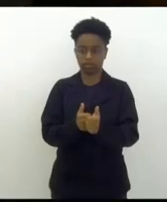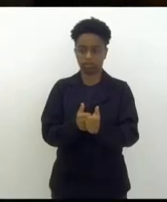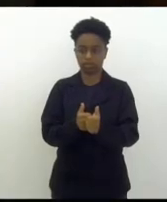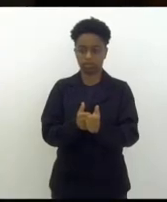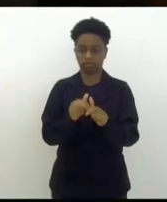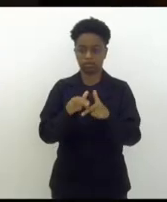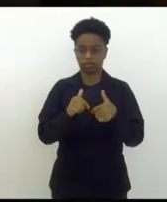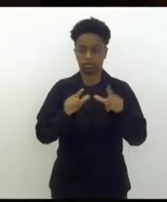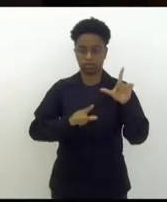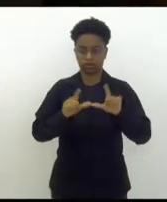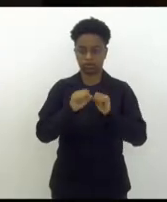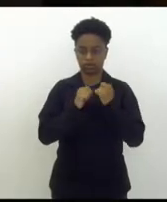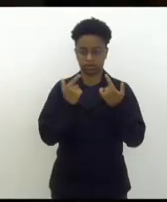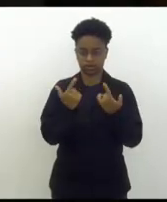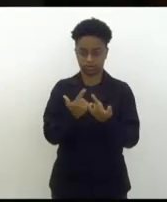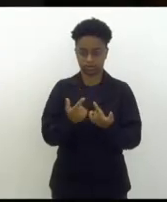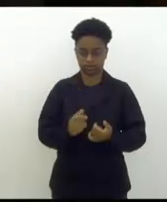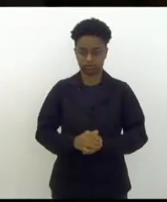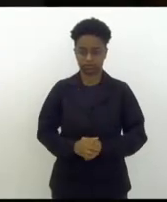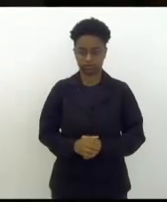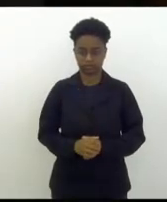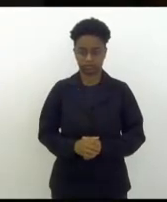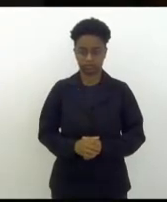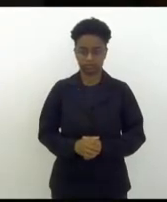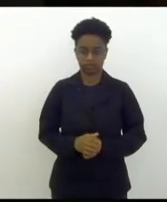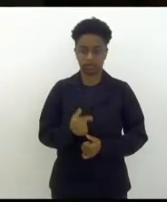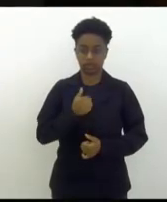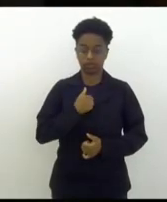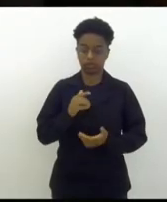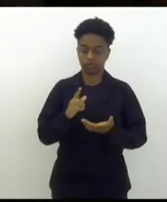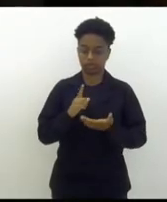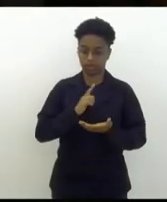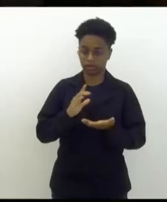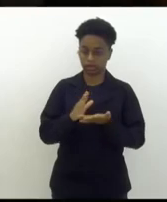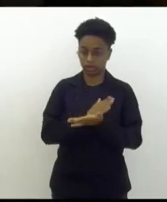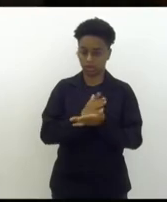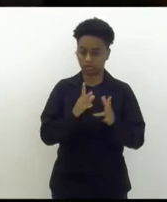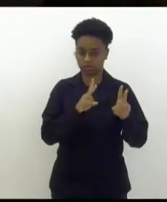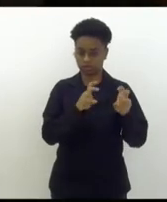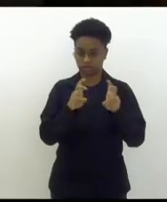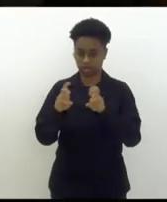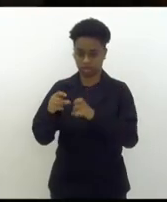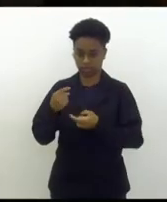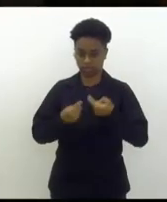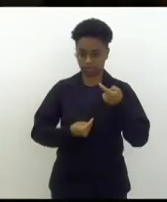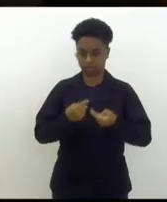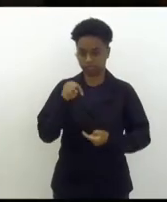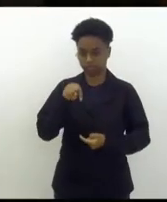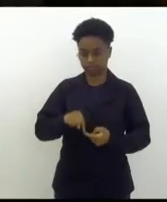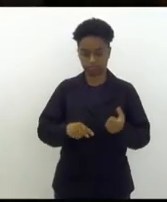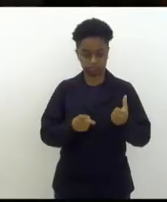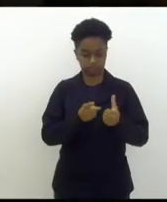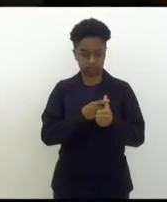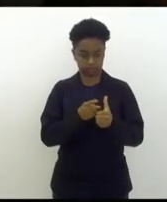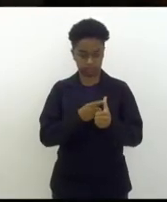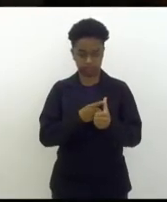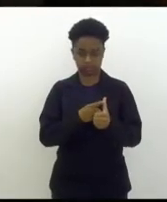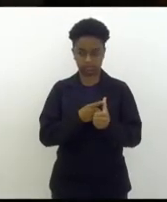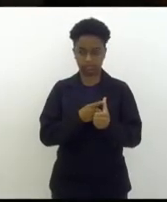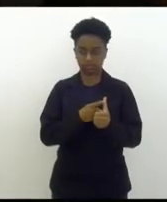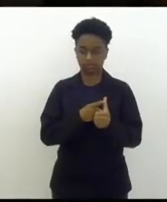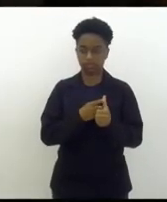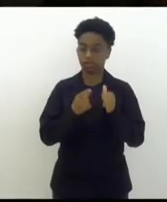da TV alérgica tenho alguns assuntos para tratar aqui é o primeiro deles é a